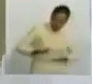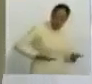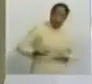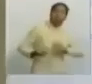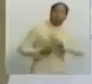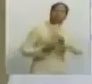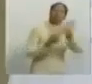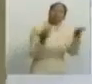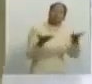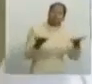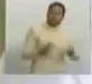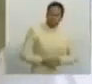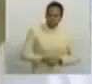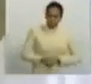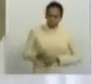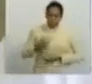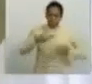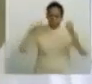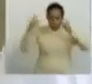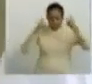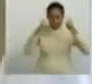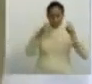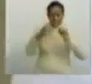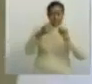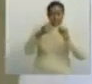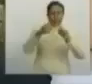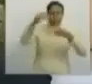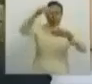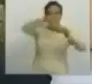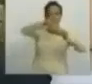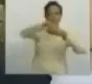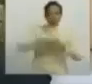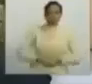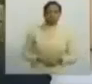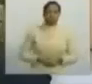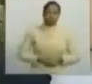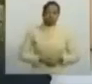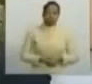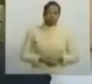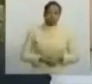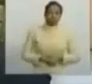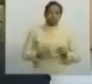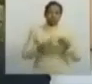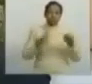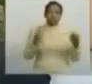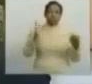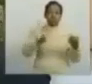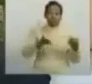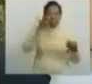Estou preocupado com o segundo turno. Mas já saibam, no PT eu não voto.